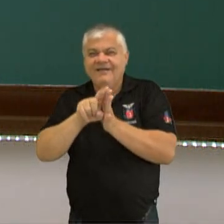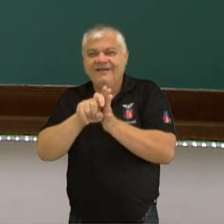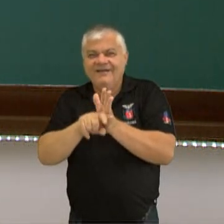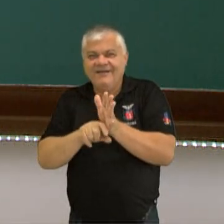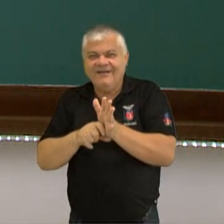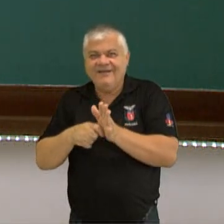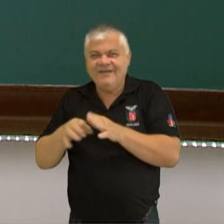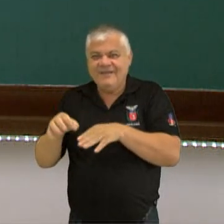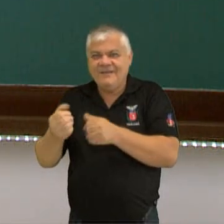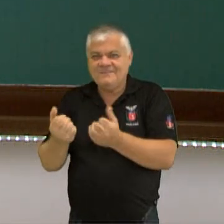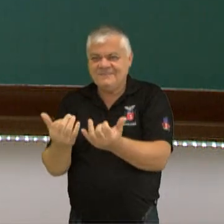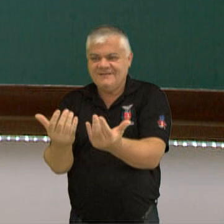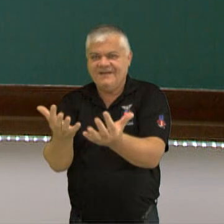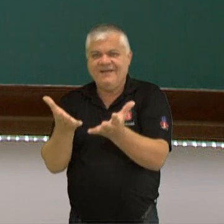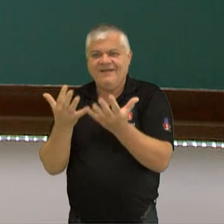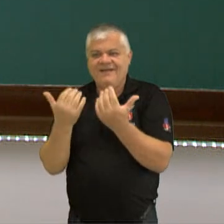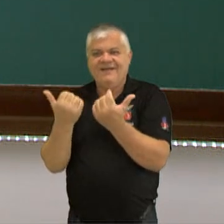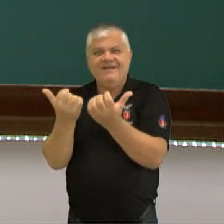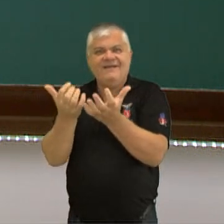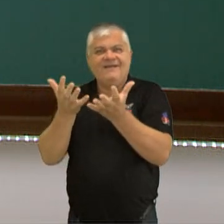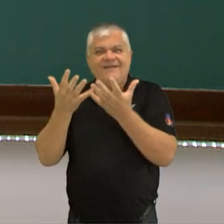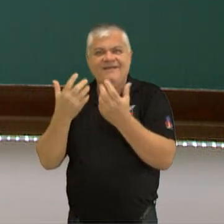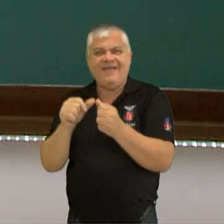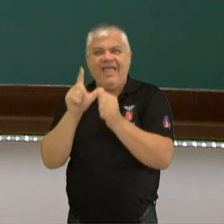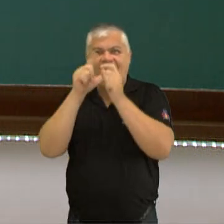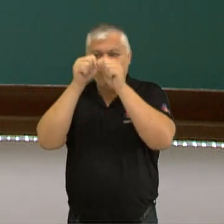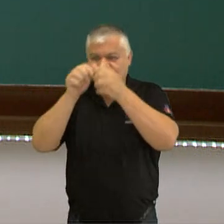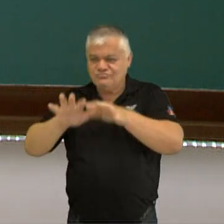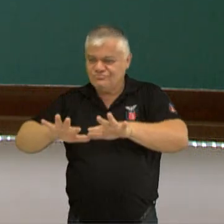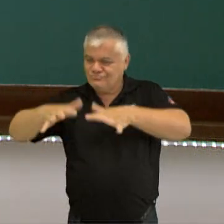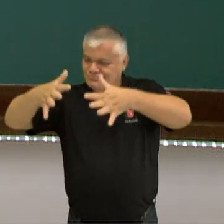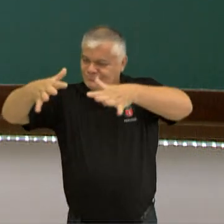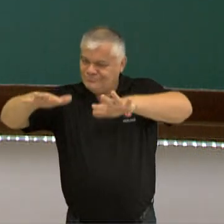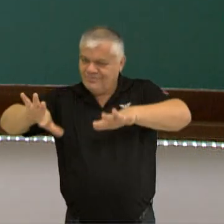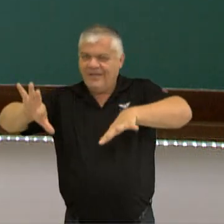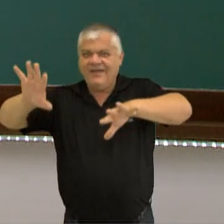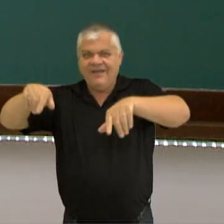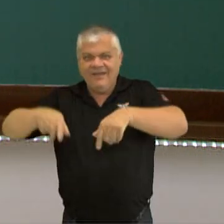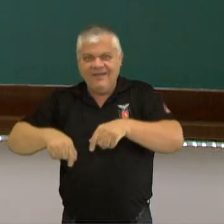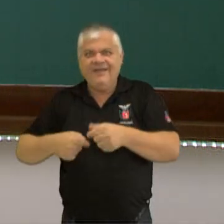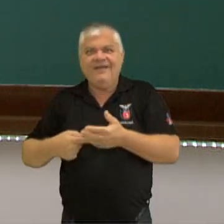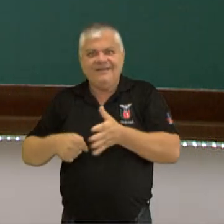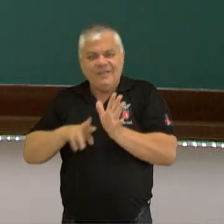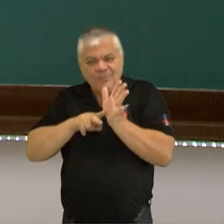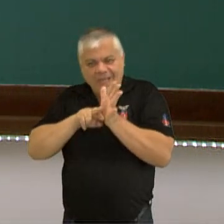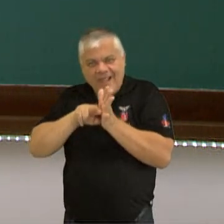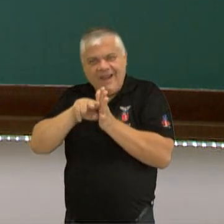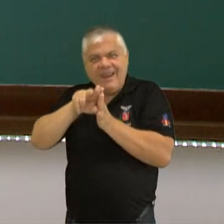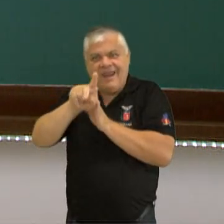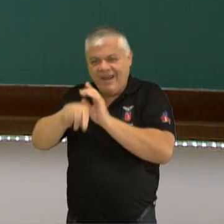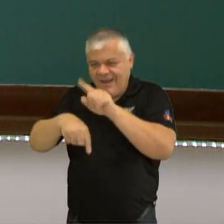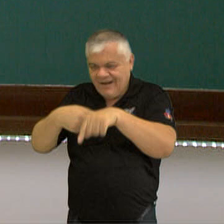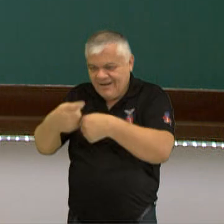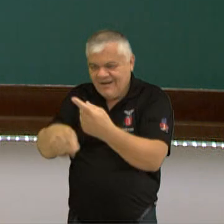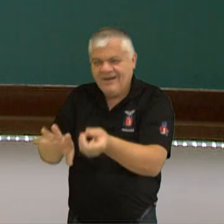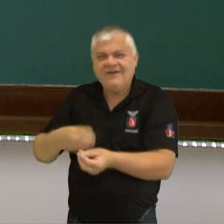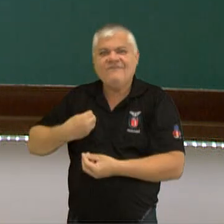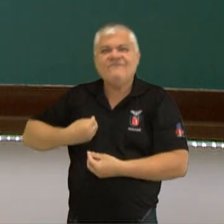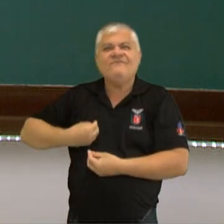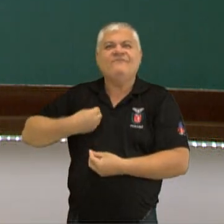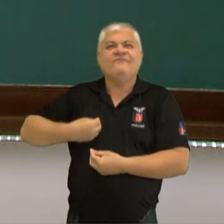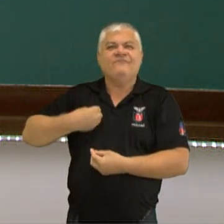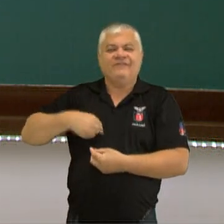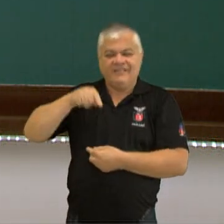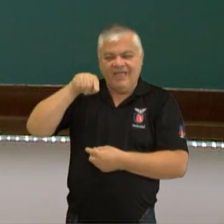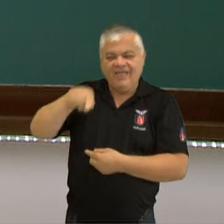líquido pôde, né, se acumular na superfície resfriada do nosso planeta, e os estudos mostram que